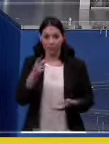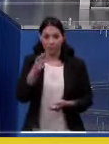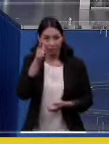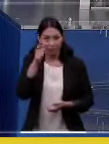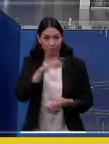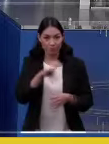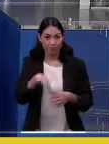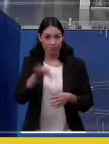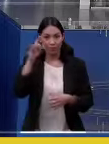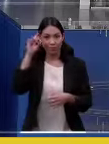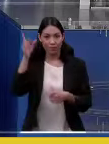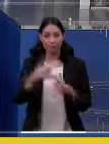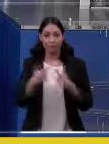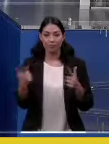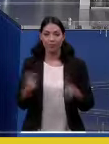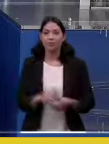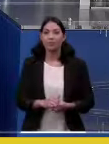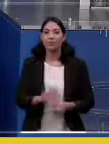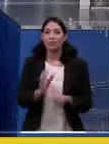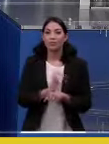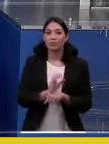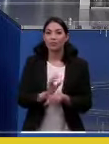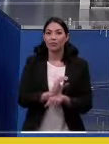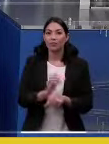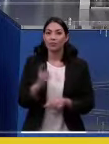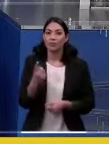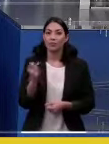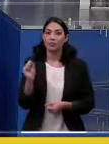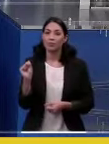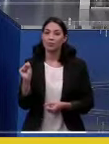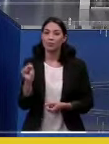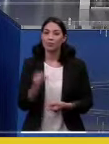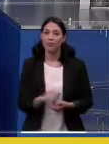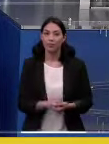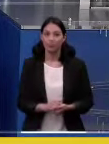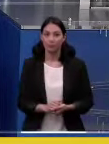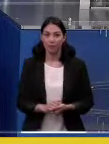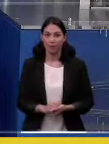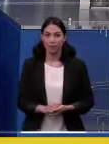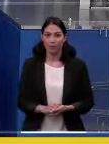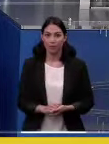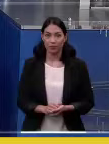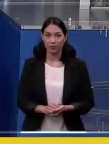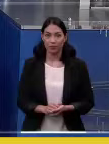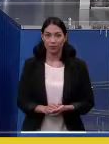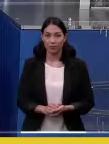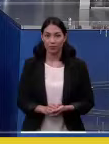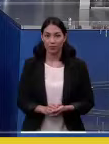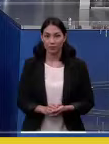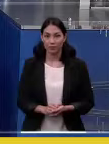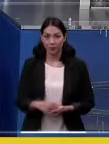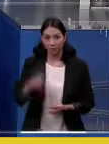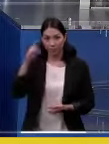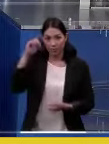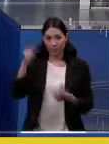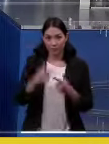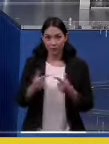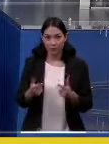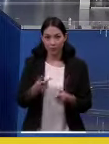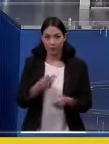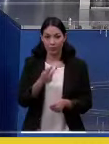conferindo o sorteio do Dia de Sorte. Bola cinza, número 18. Cinza, 18. No Dia de Sorte